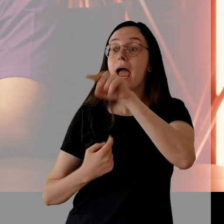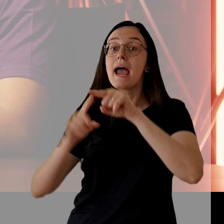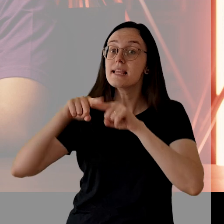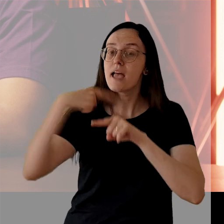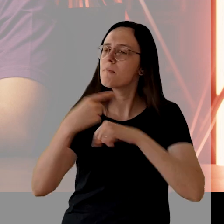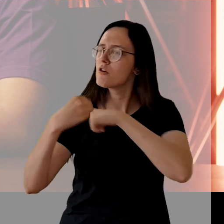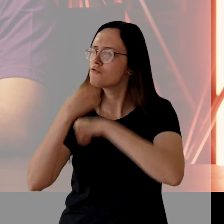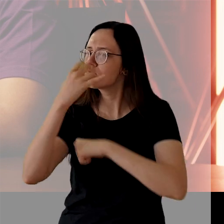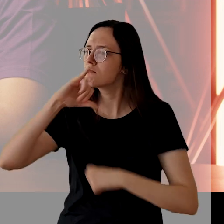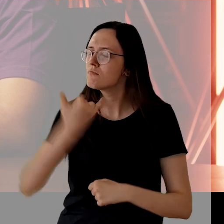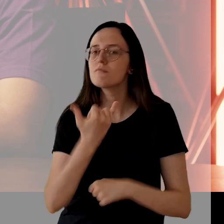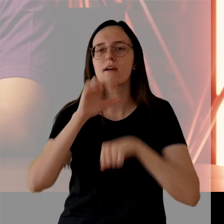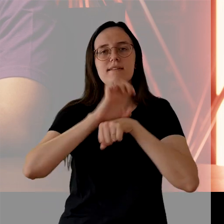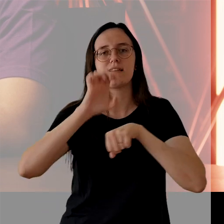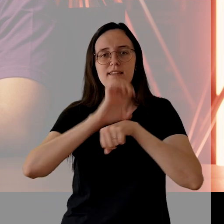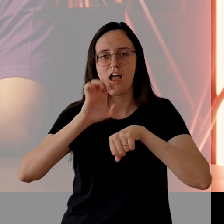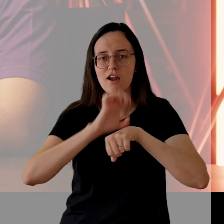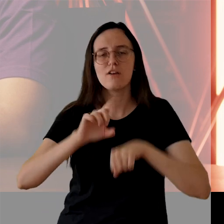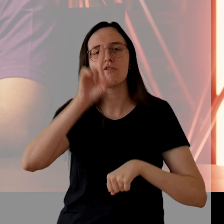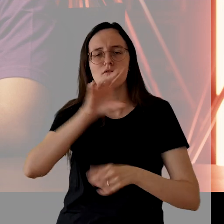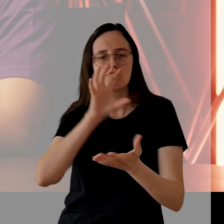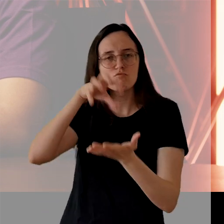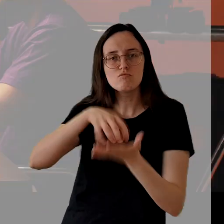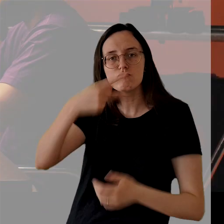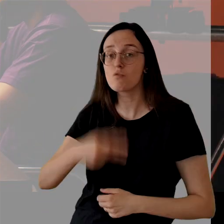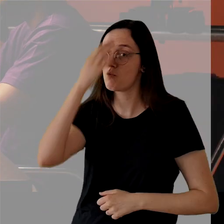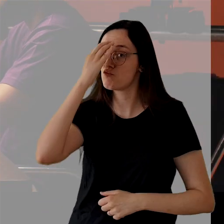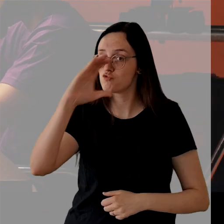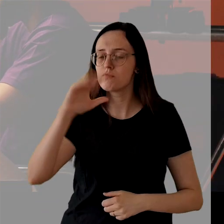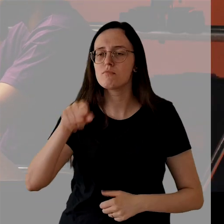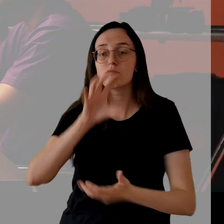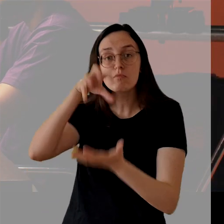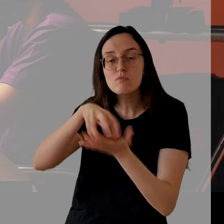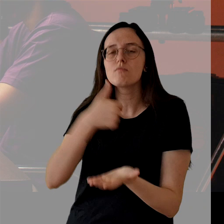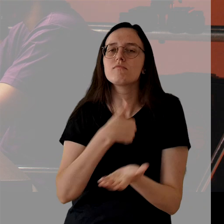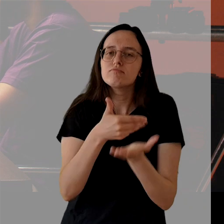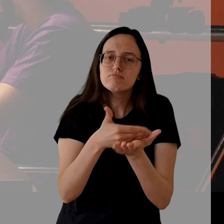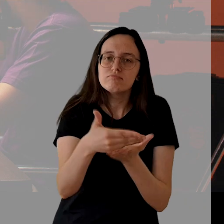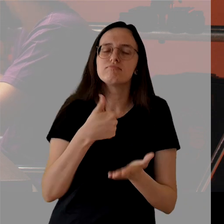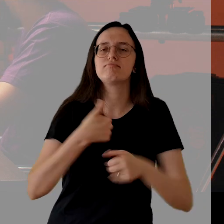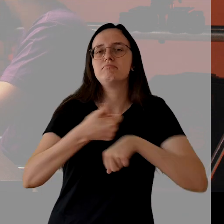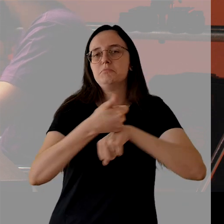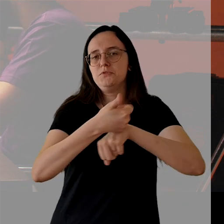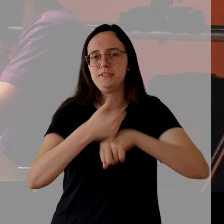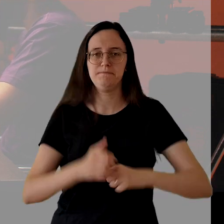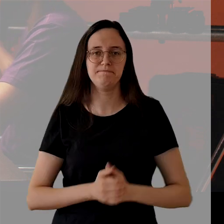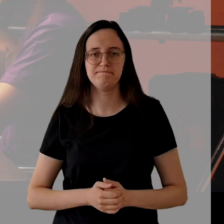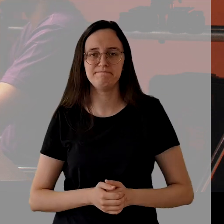indicou para fazer um estágio num estúdio aqui de Curitiba, onde eu começo a me profissionalizar